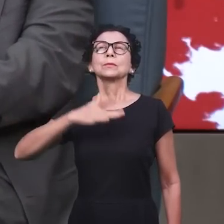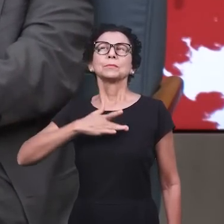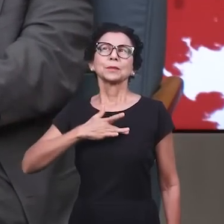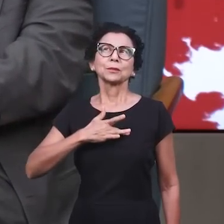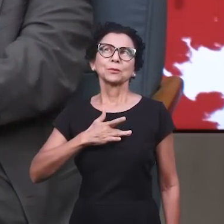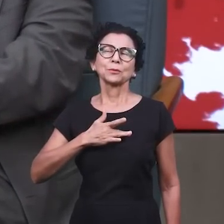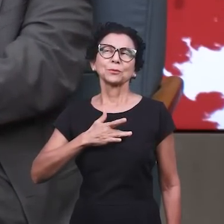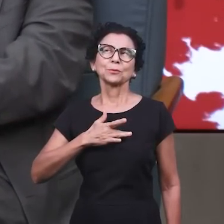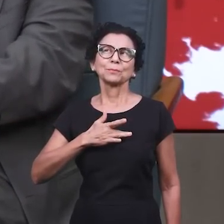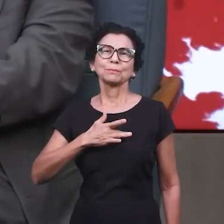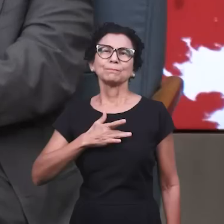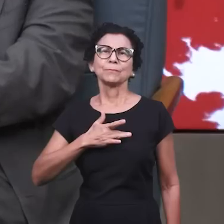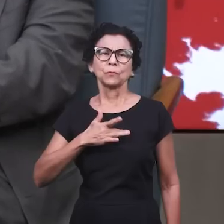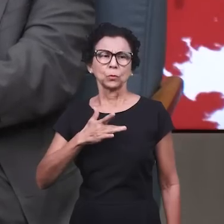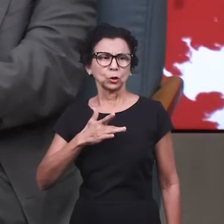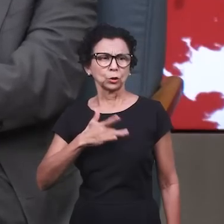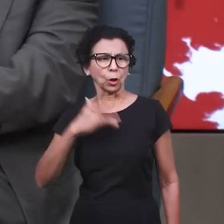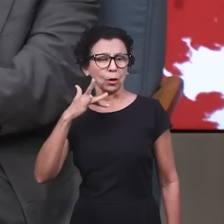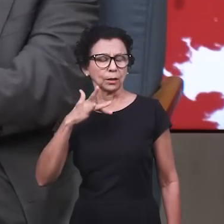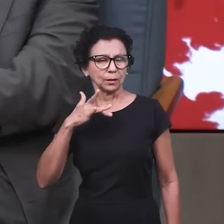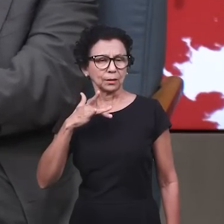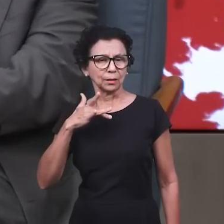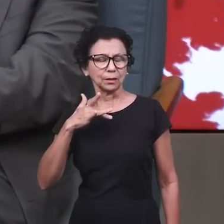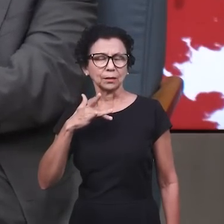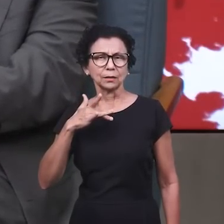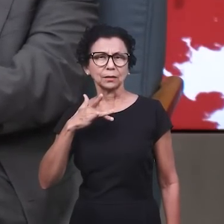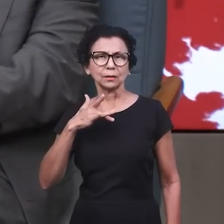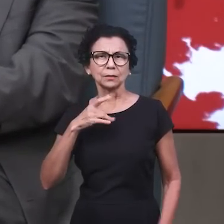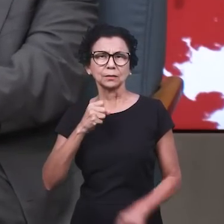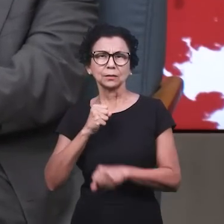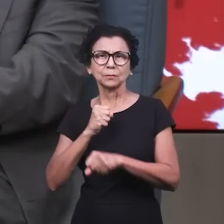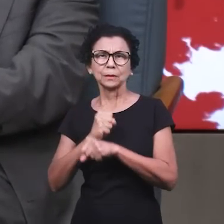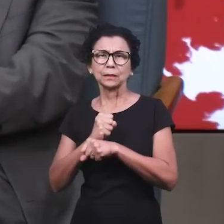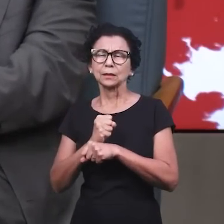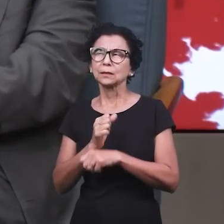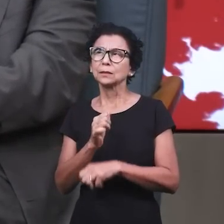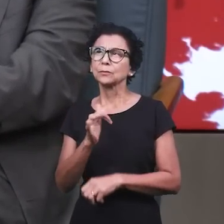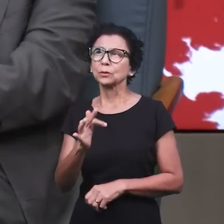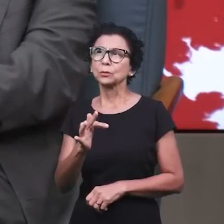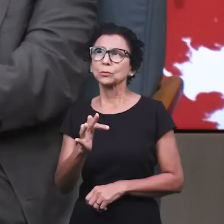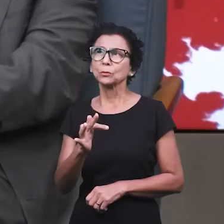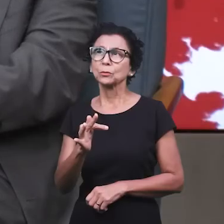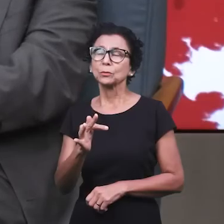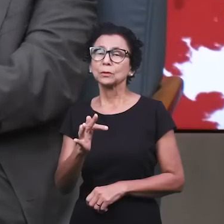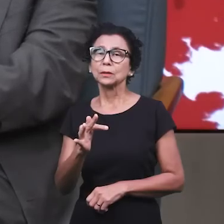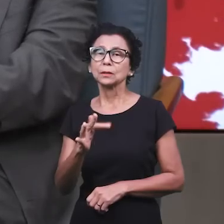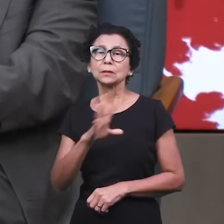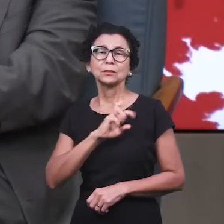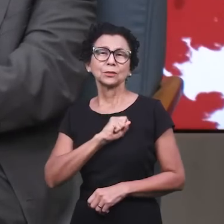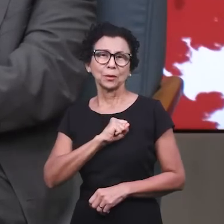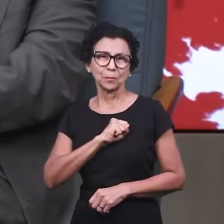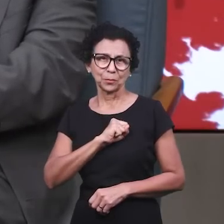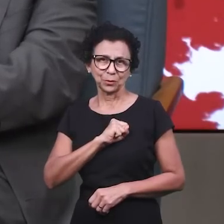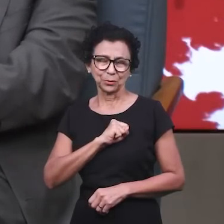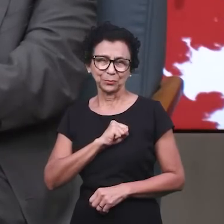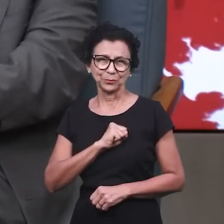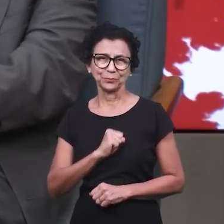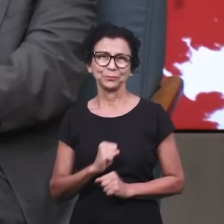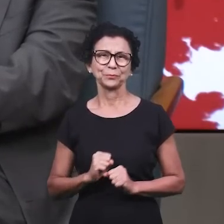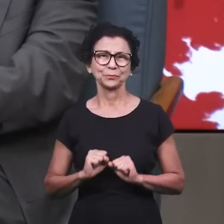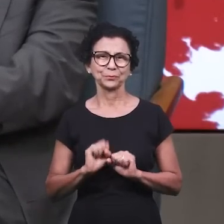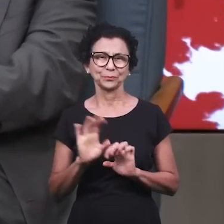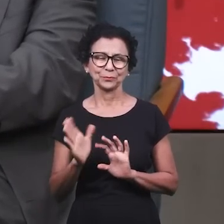experiência, na primeira vez que eu fui ao culto, entrei pela primeira vez na igreja,